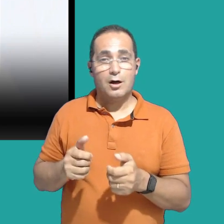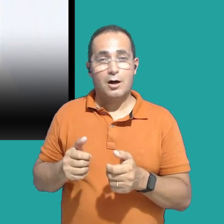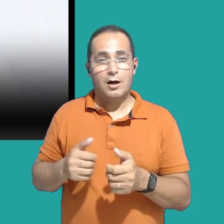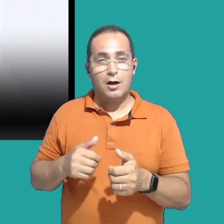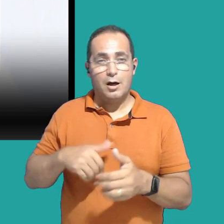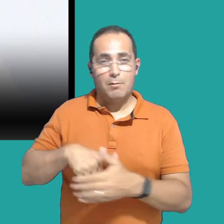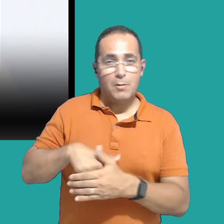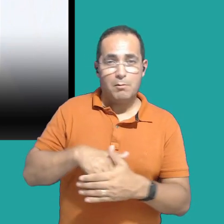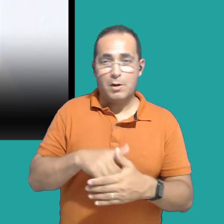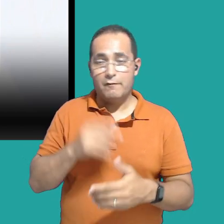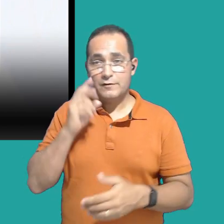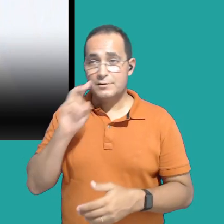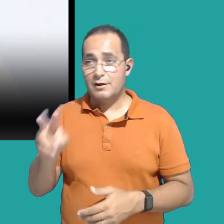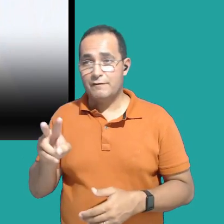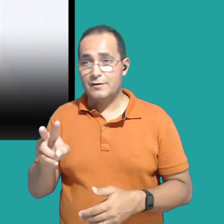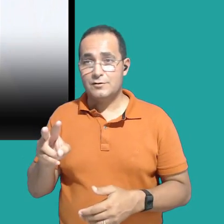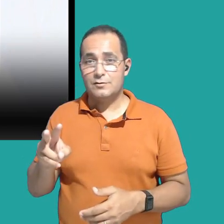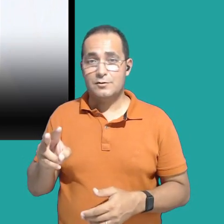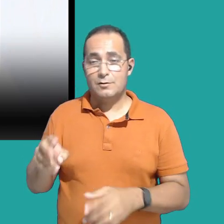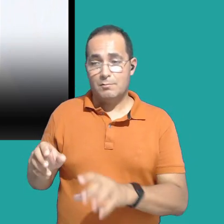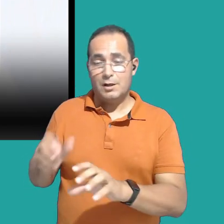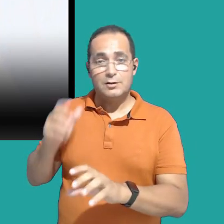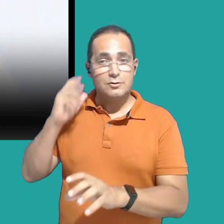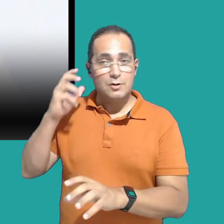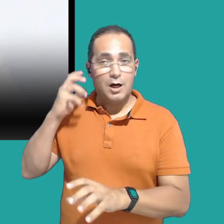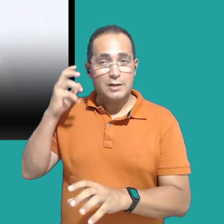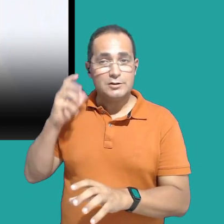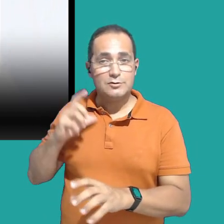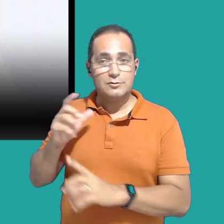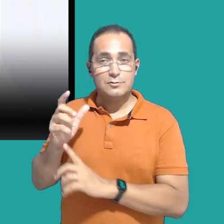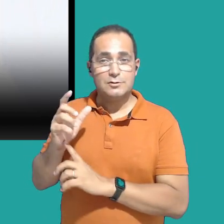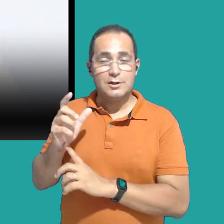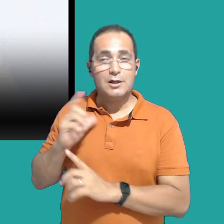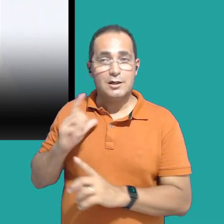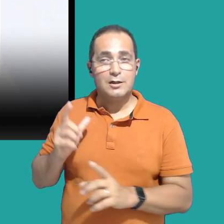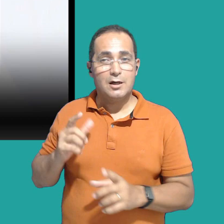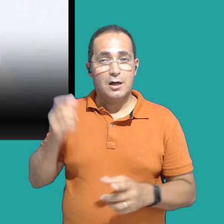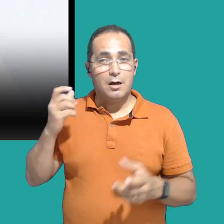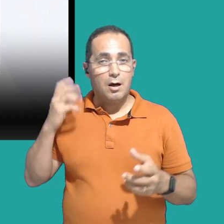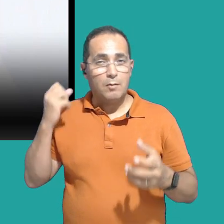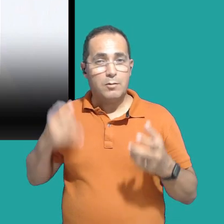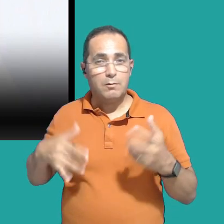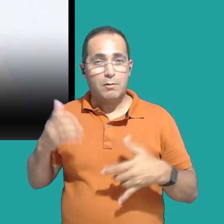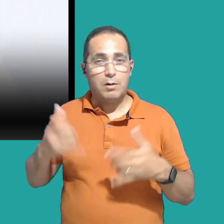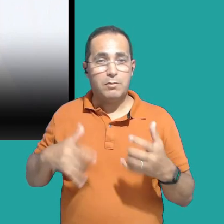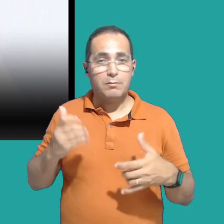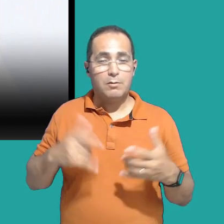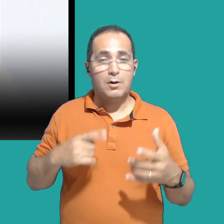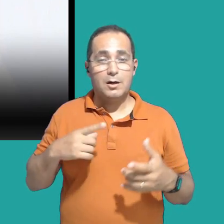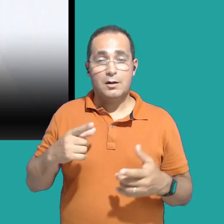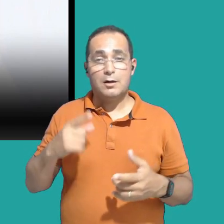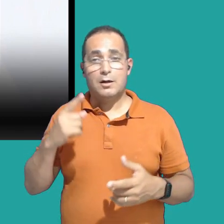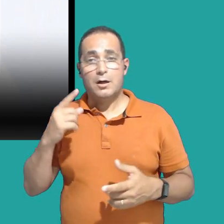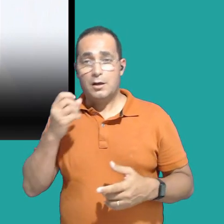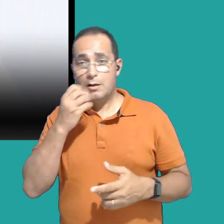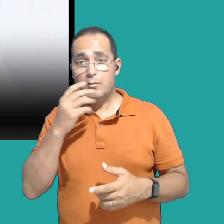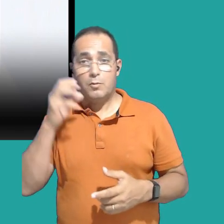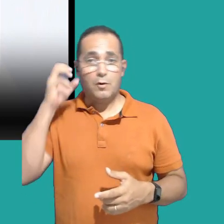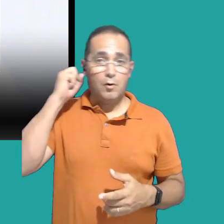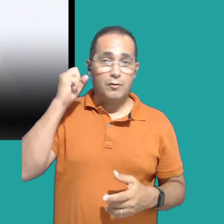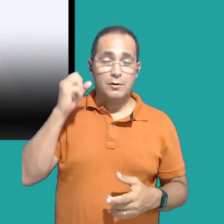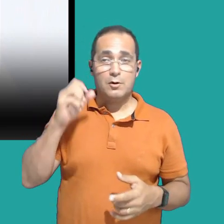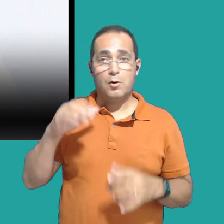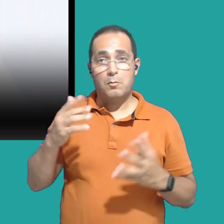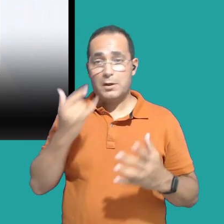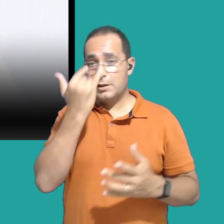se fosse um jogo de futebol no rádio, né? As pessoas não estão enxergando. Então, a audiodescrição no audiobook ela é útil para quem